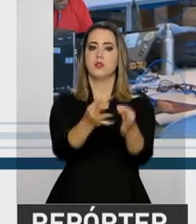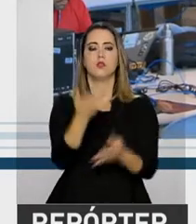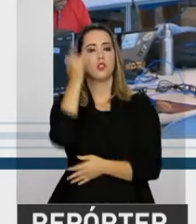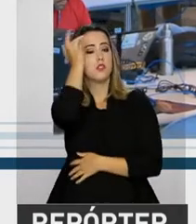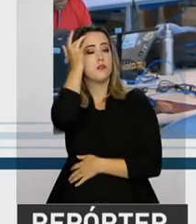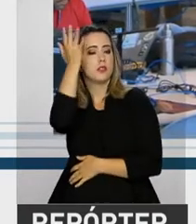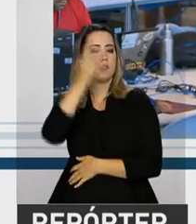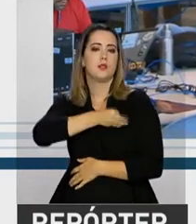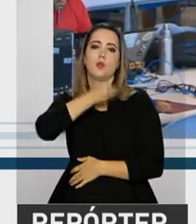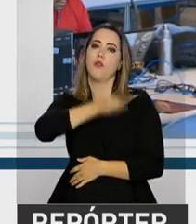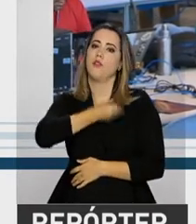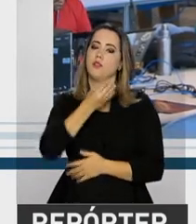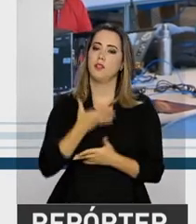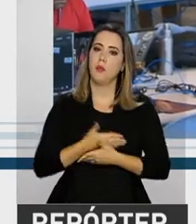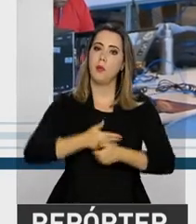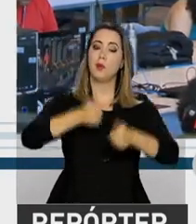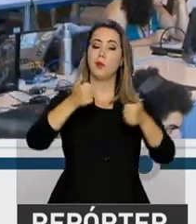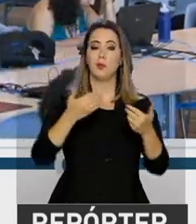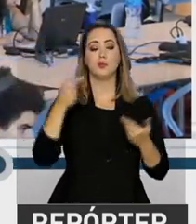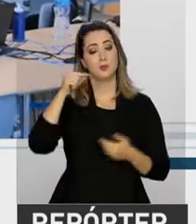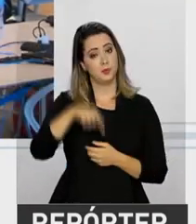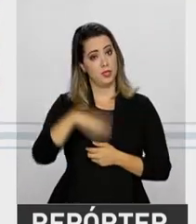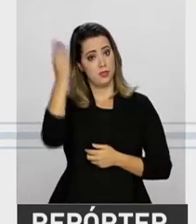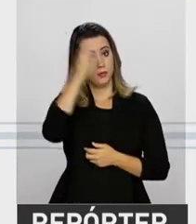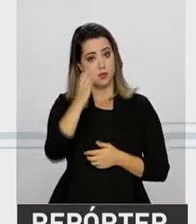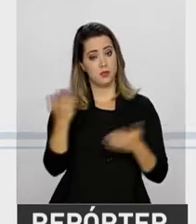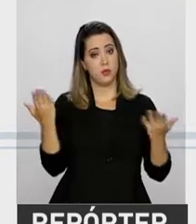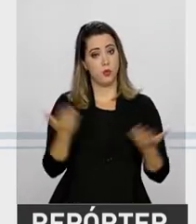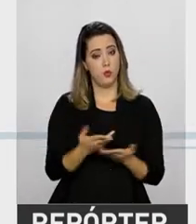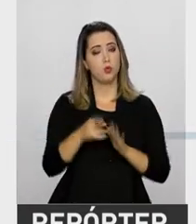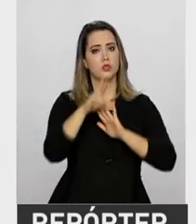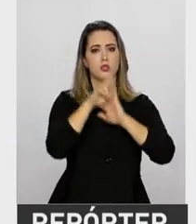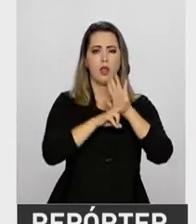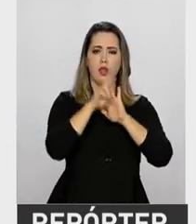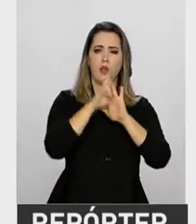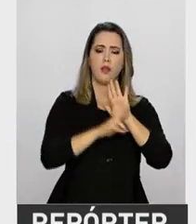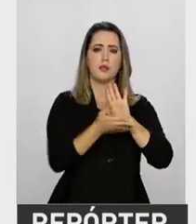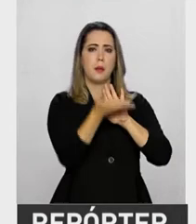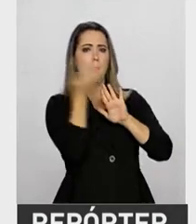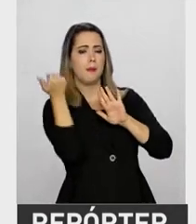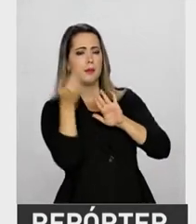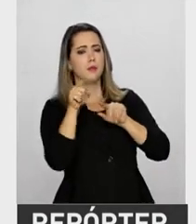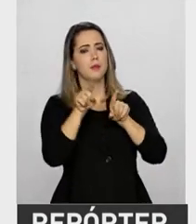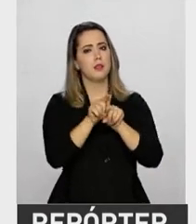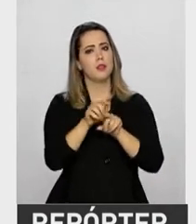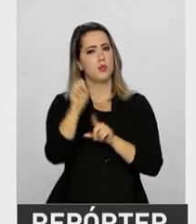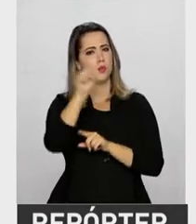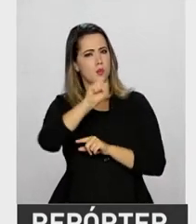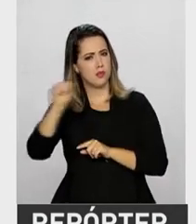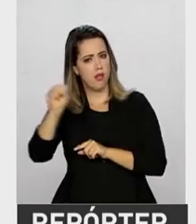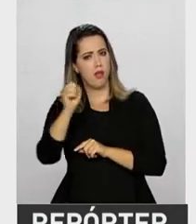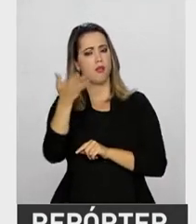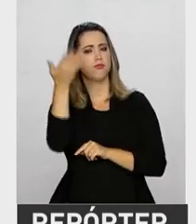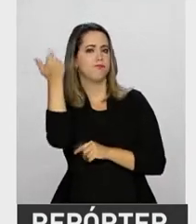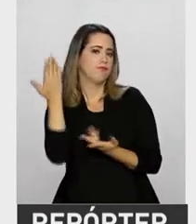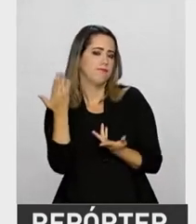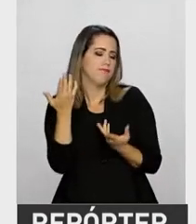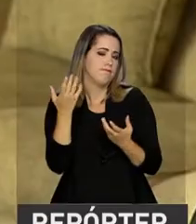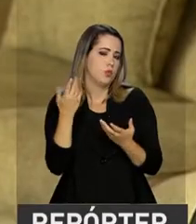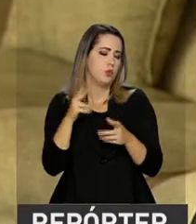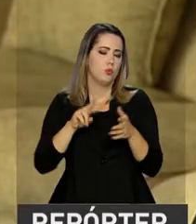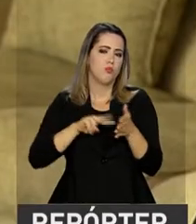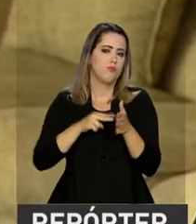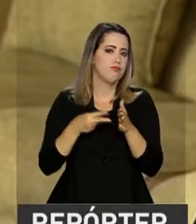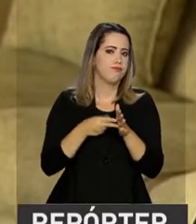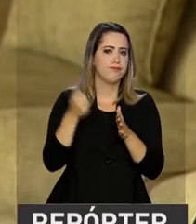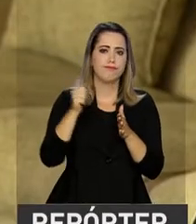fácil e confortável. E nesse Brasil de hoje, regras da primeira metade do século passado não fazem mais sentido.